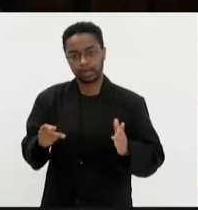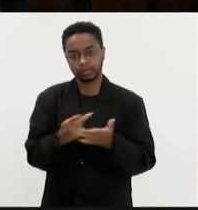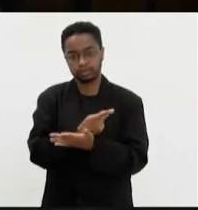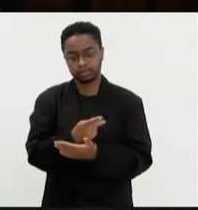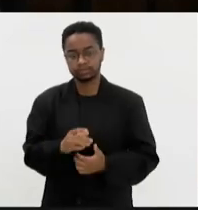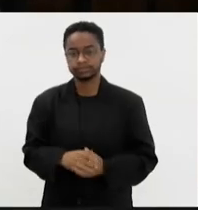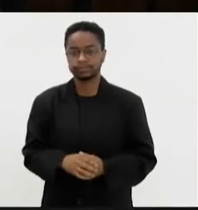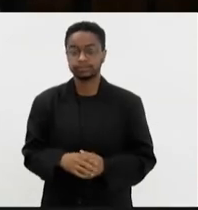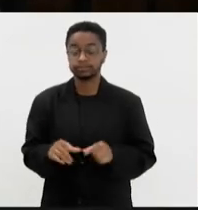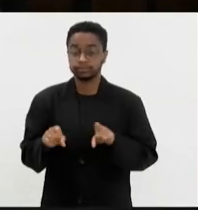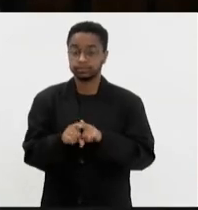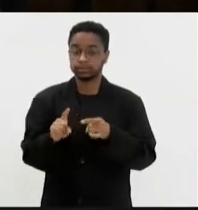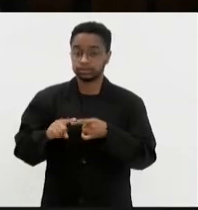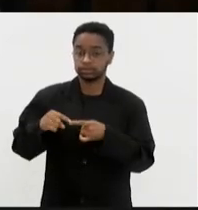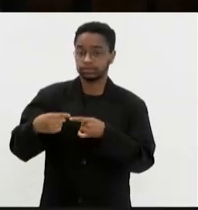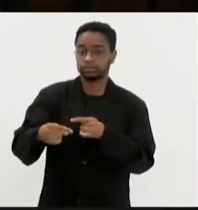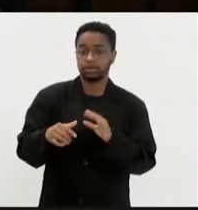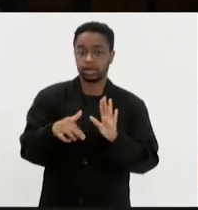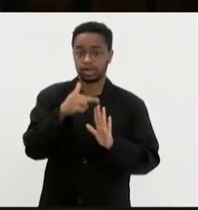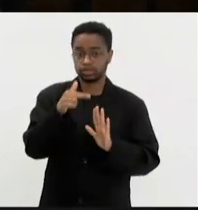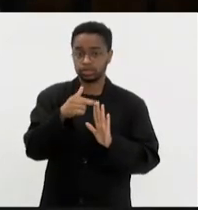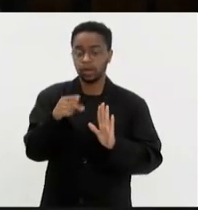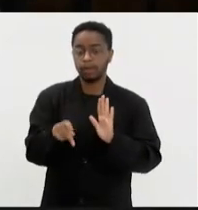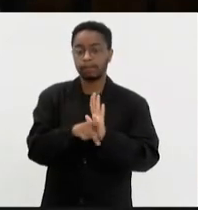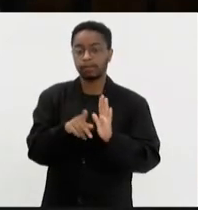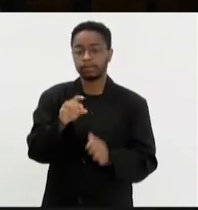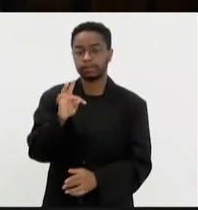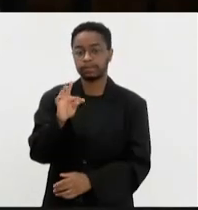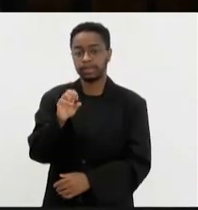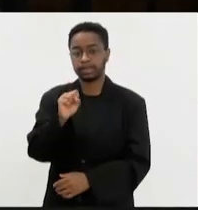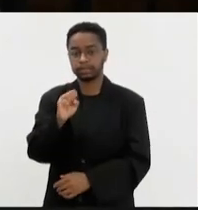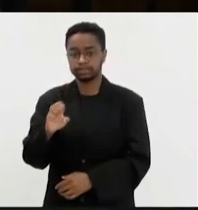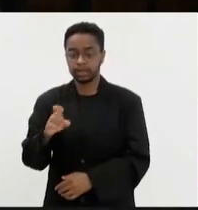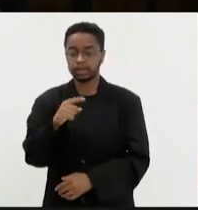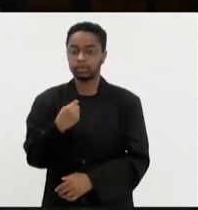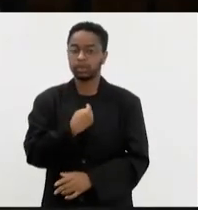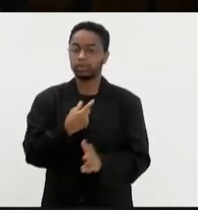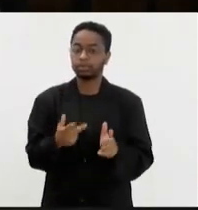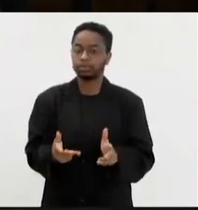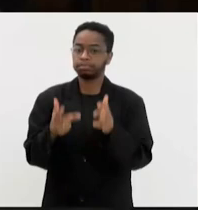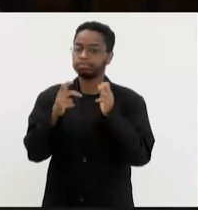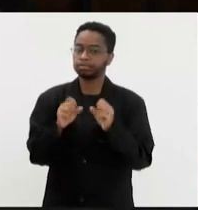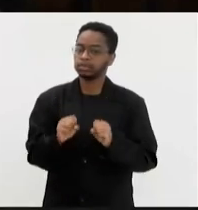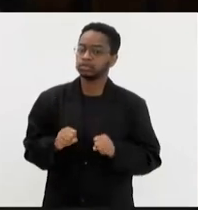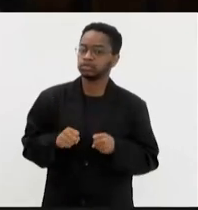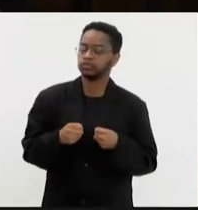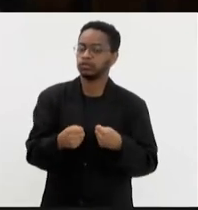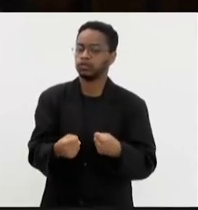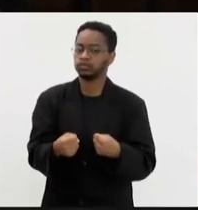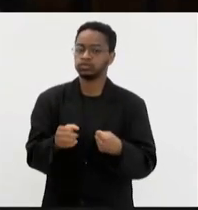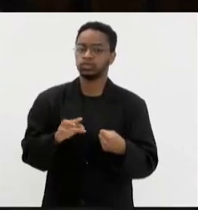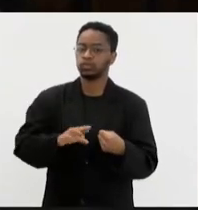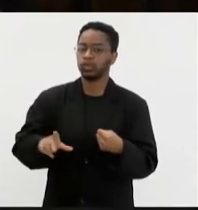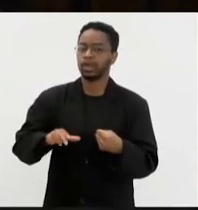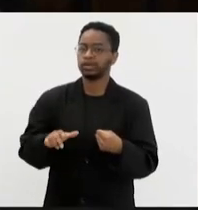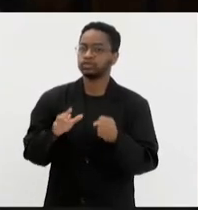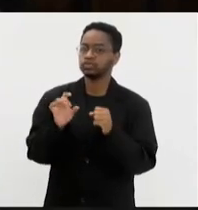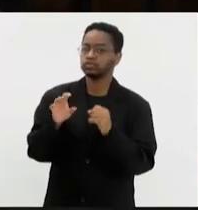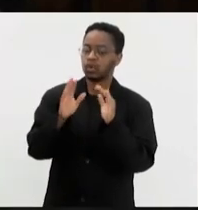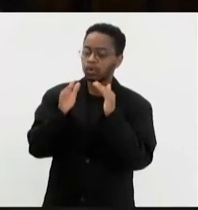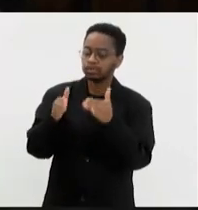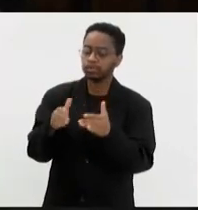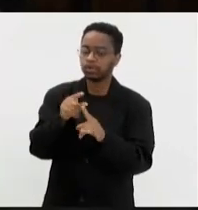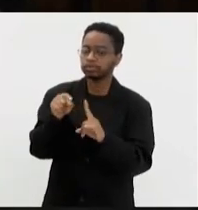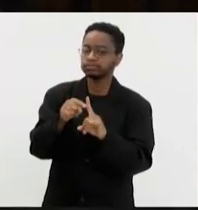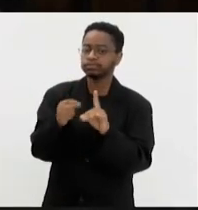seguidas resoluções do TSE nós temos assistido um esforço não de criar Norma